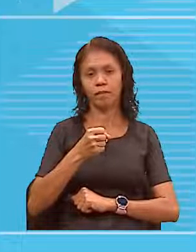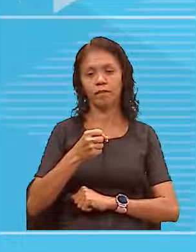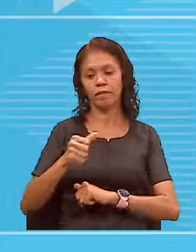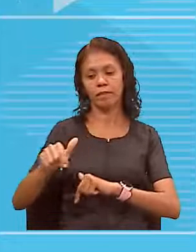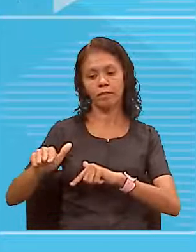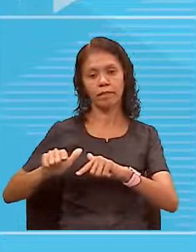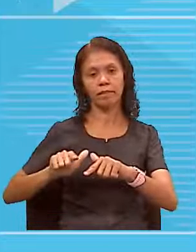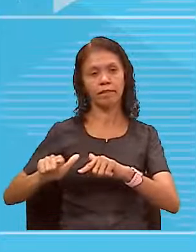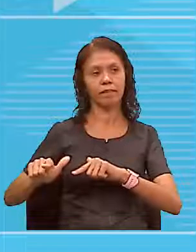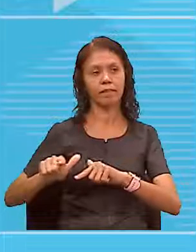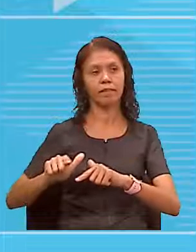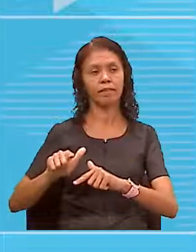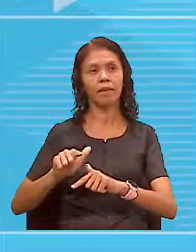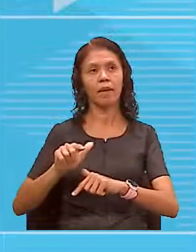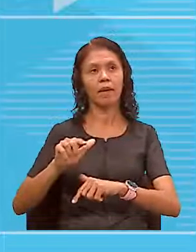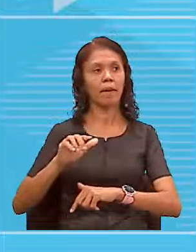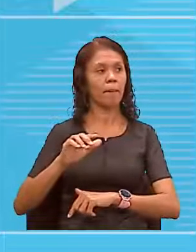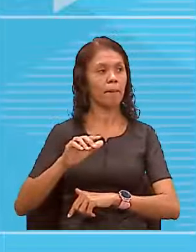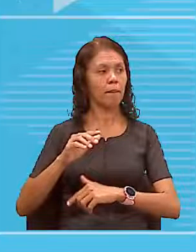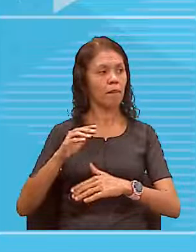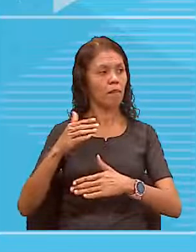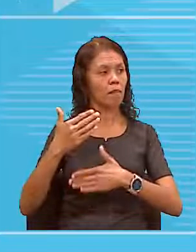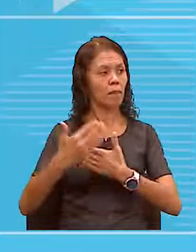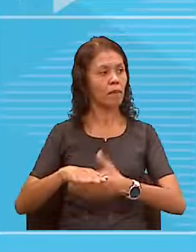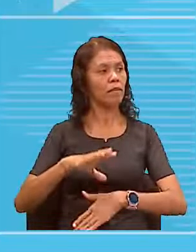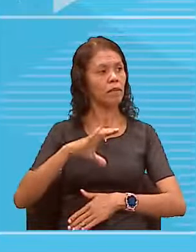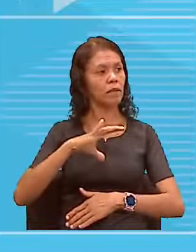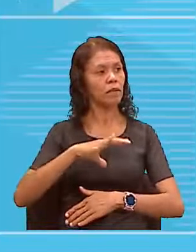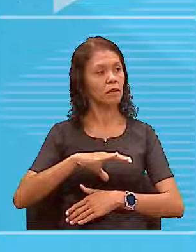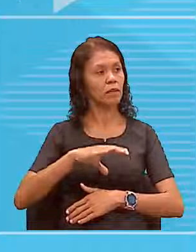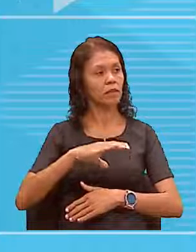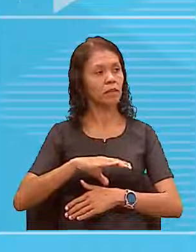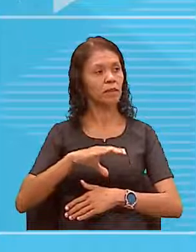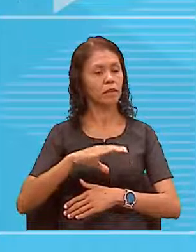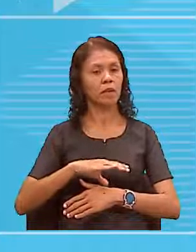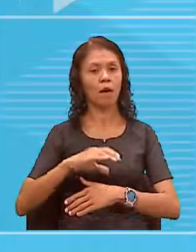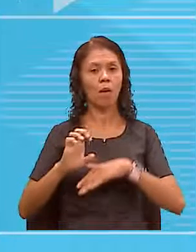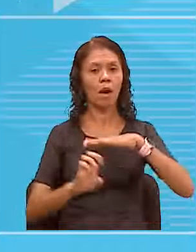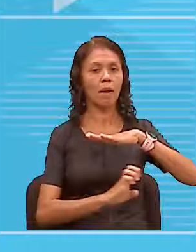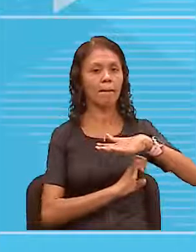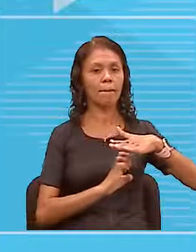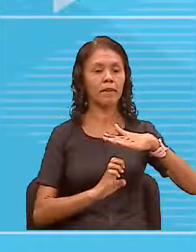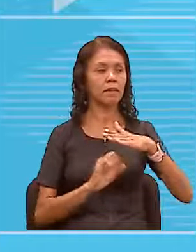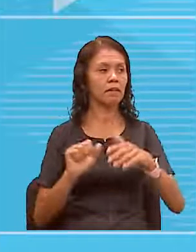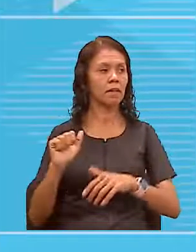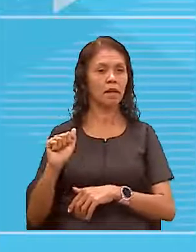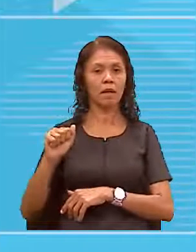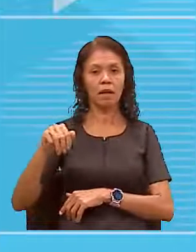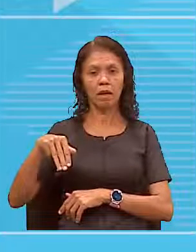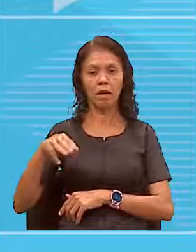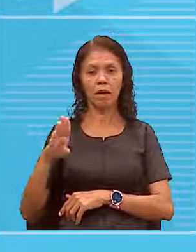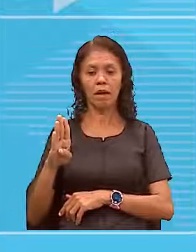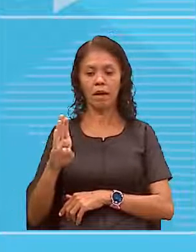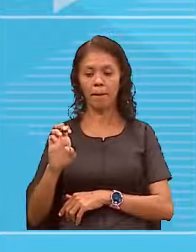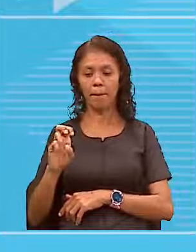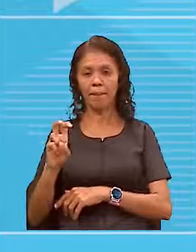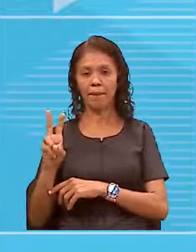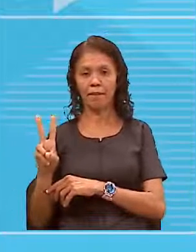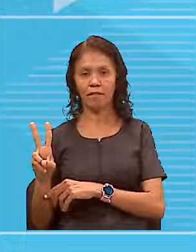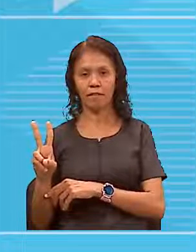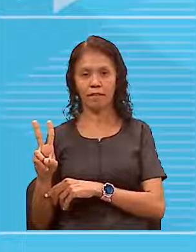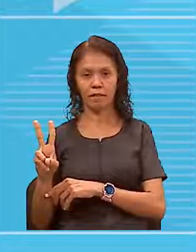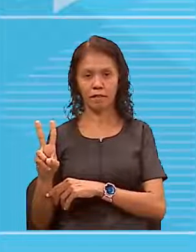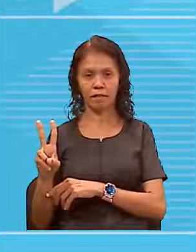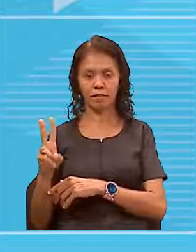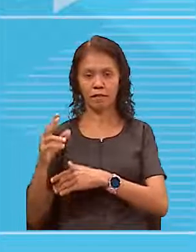Prova de português, por exemplo, a Ambev. A Ambev, recentemente fez uma prova para jovem